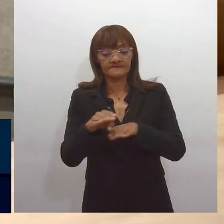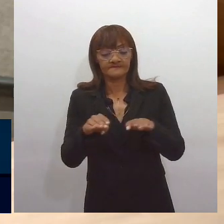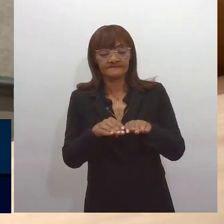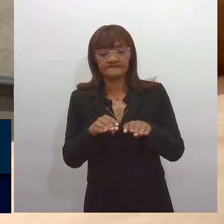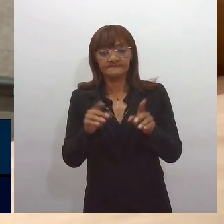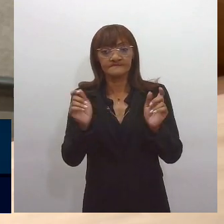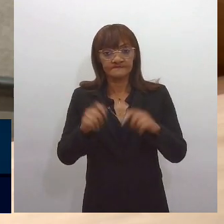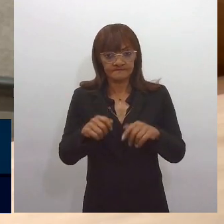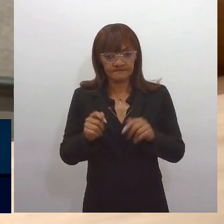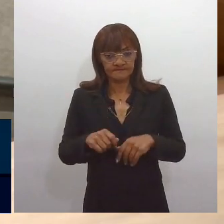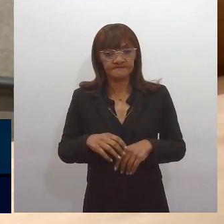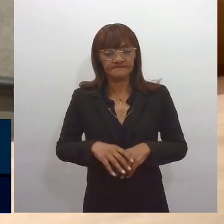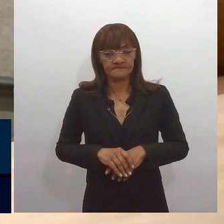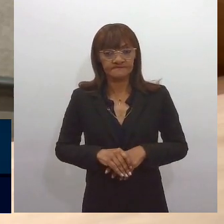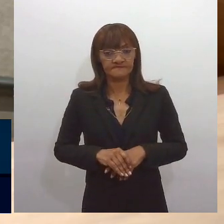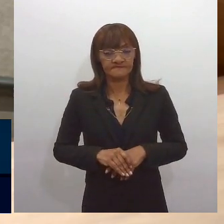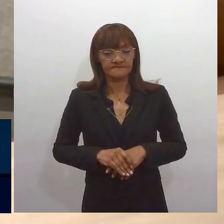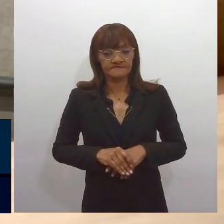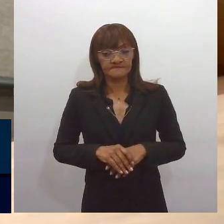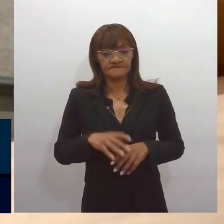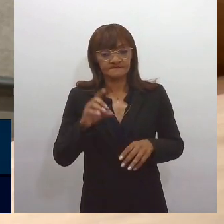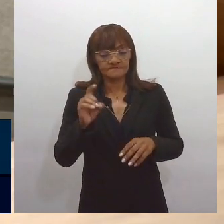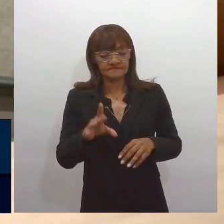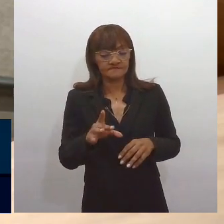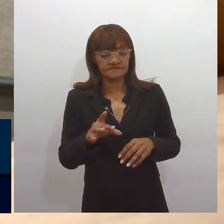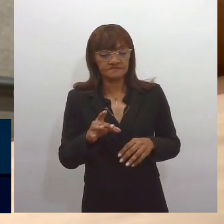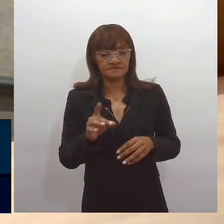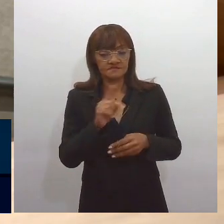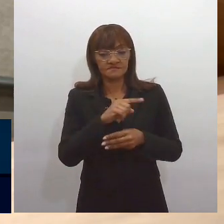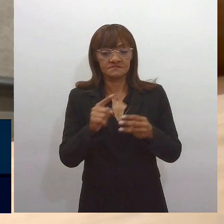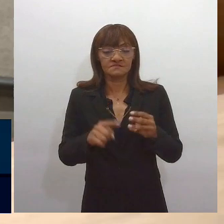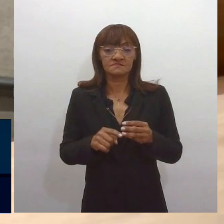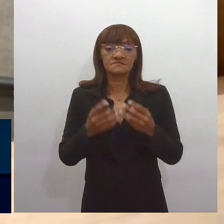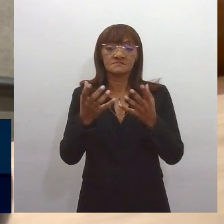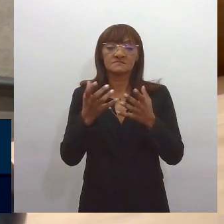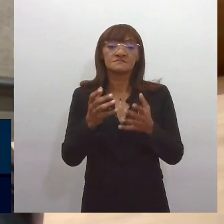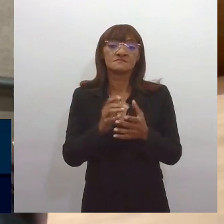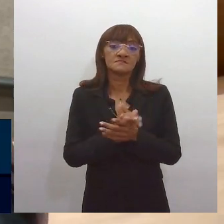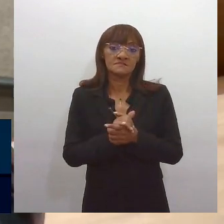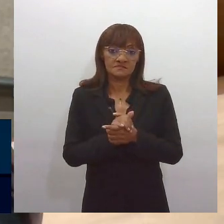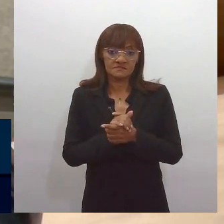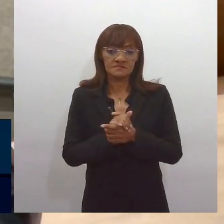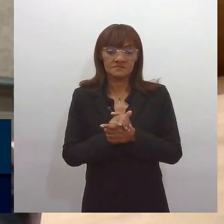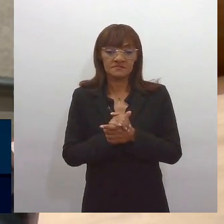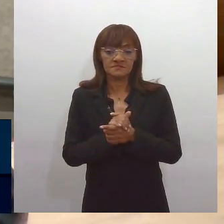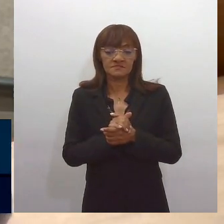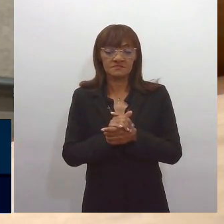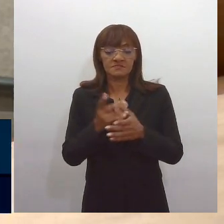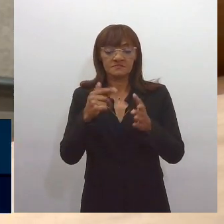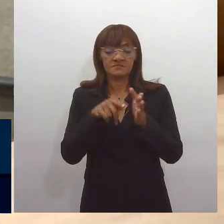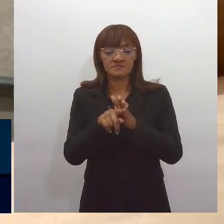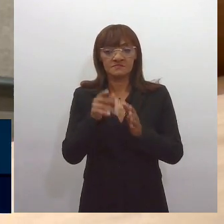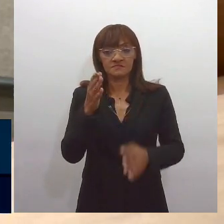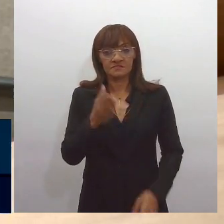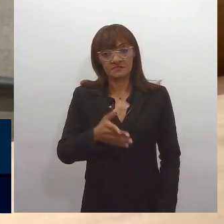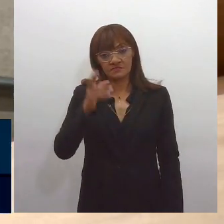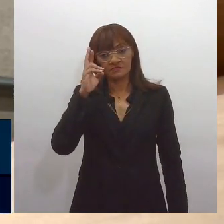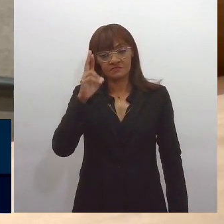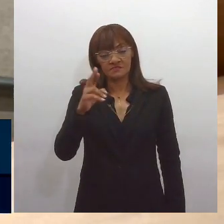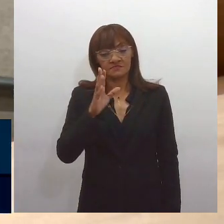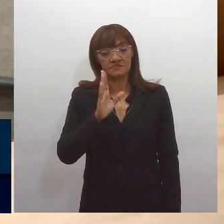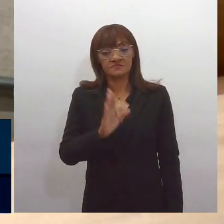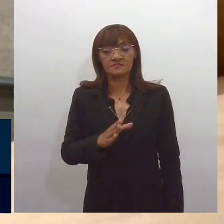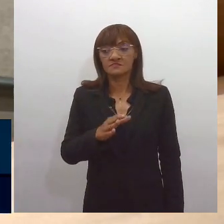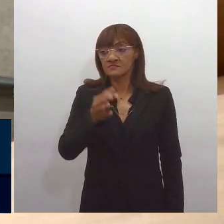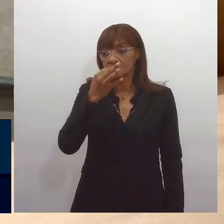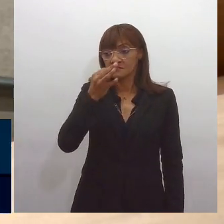isso que eu gostaria né de basicamente saber de vossa senhoria e já deixando a dica aí nosso Engenheiro Adaílton